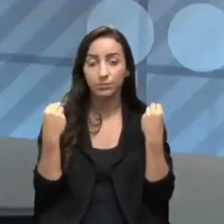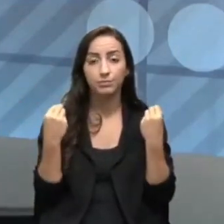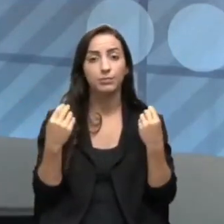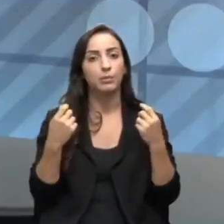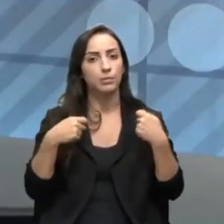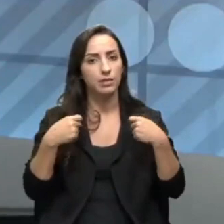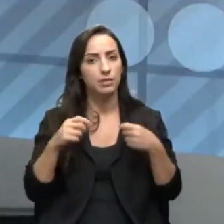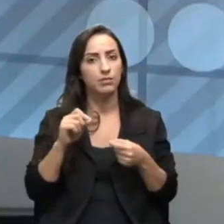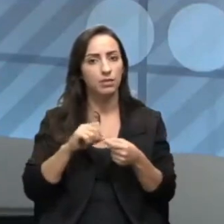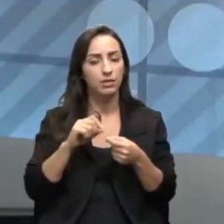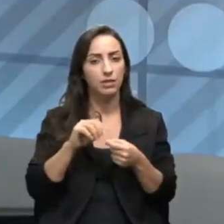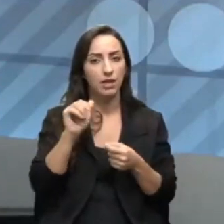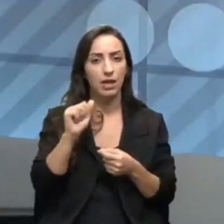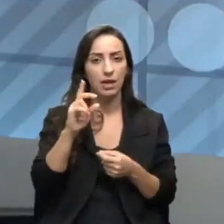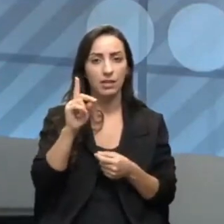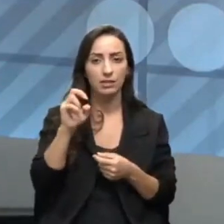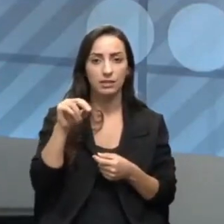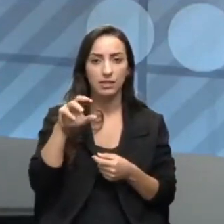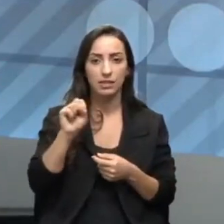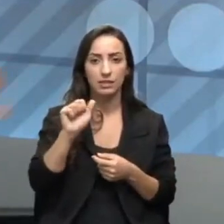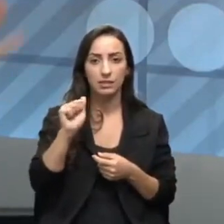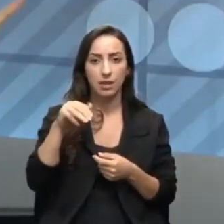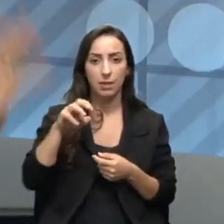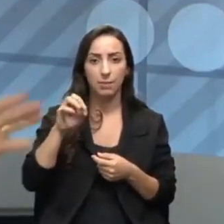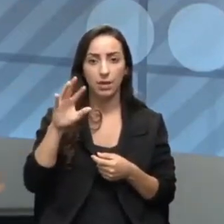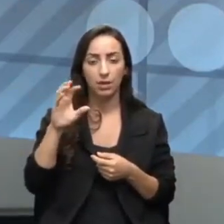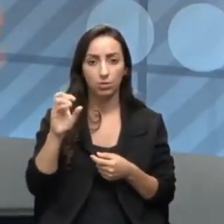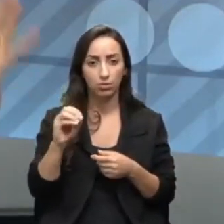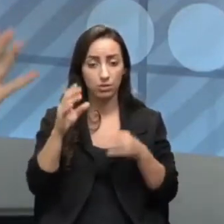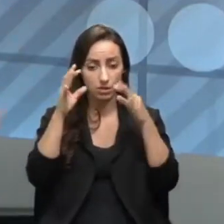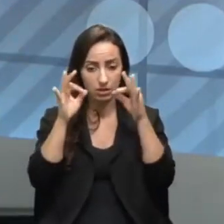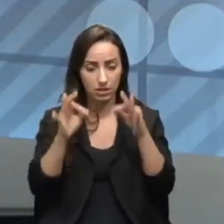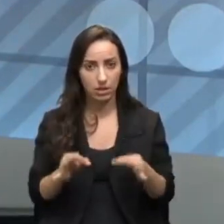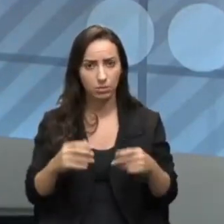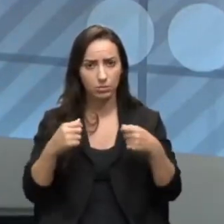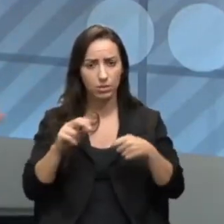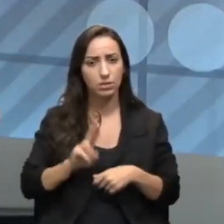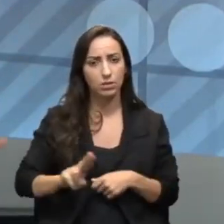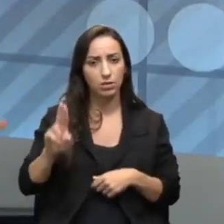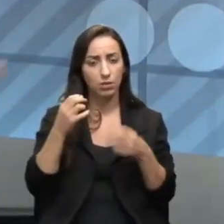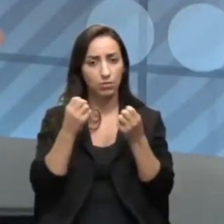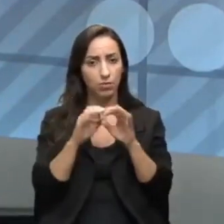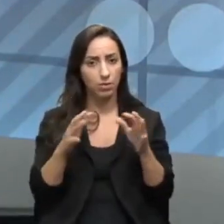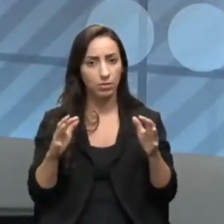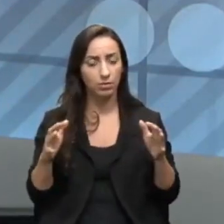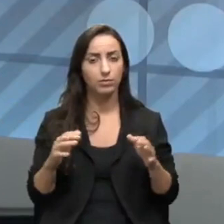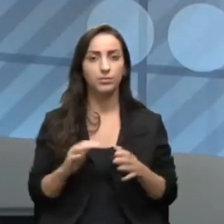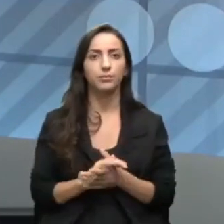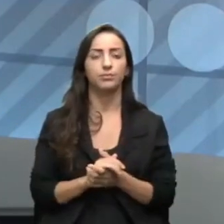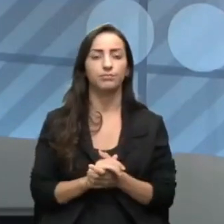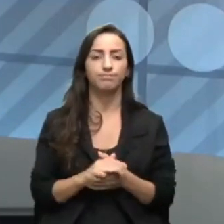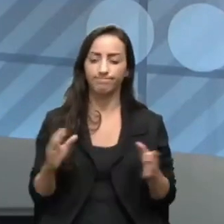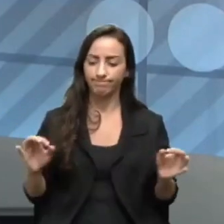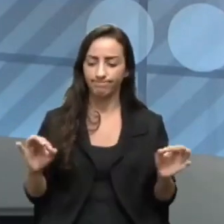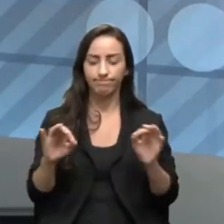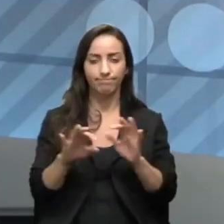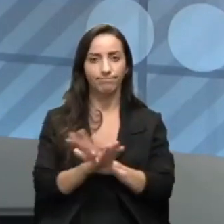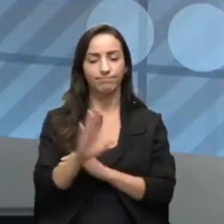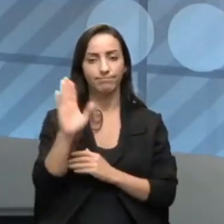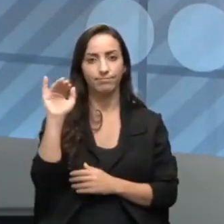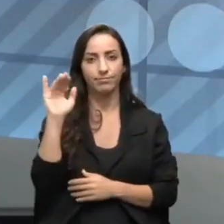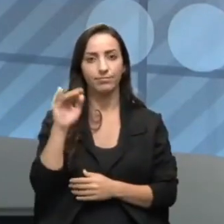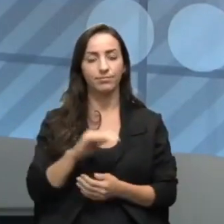que fazer o adensamento correto das estruturas, tem que usar o vibrador, tá bom? Então, por hoje é só e até